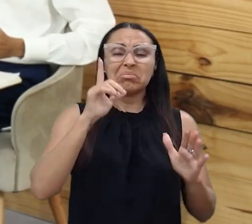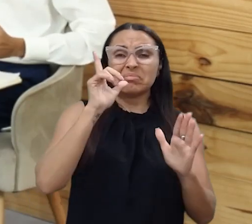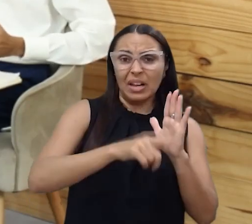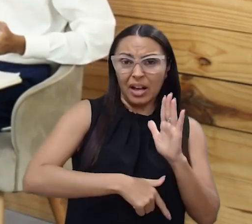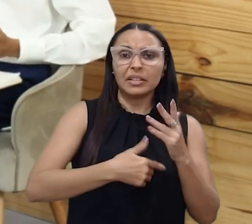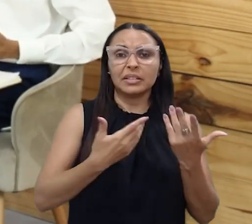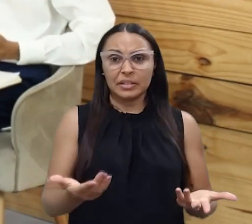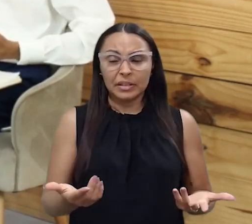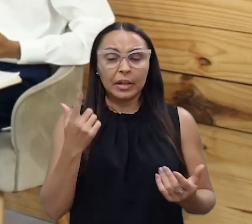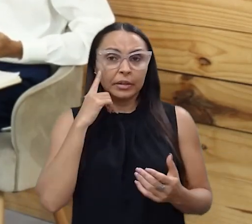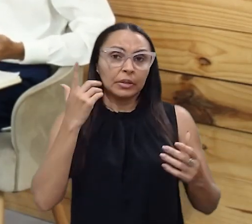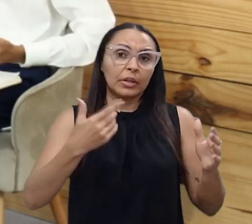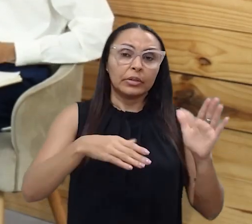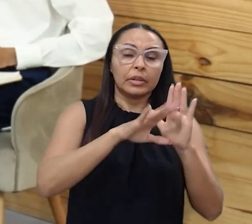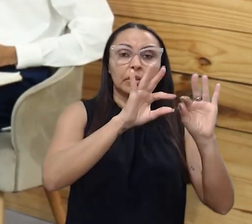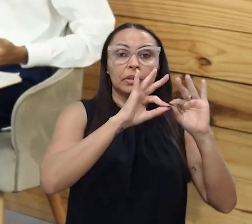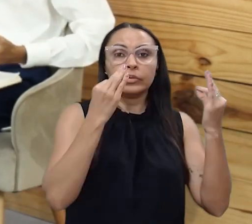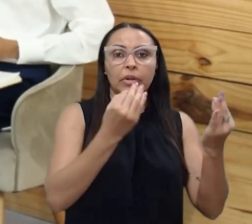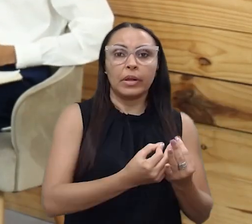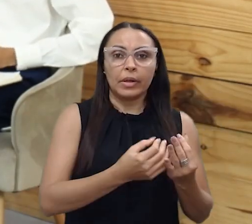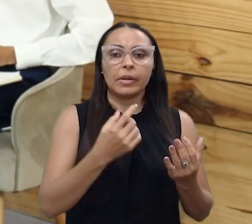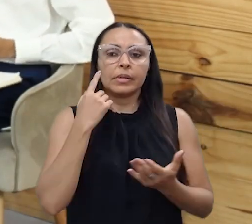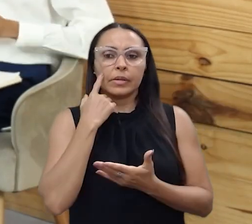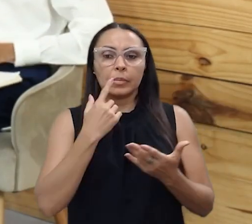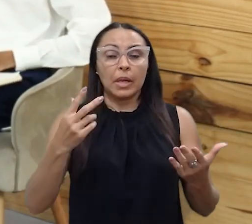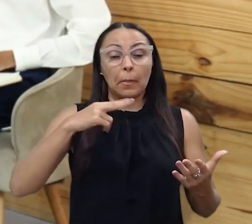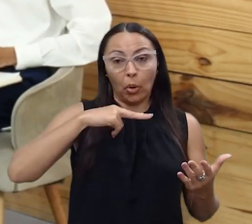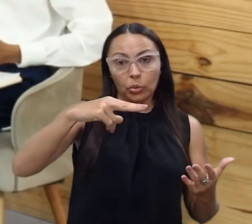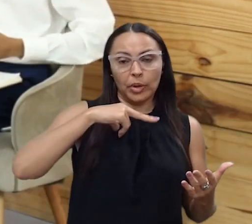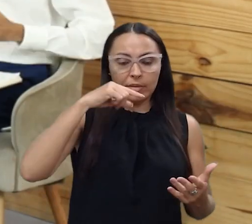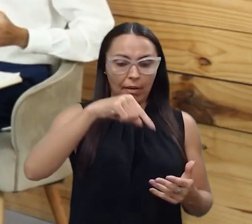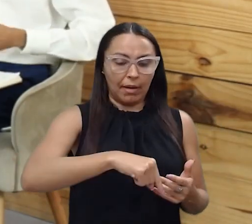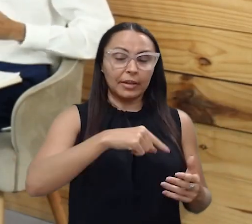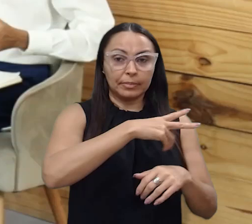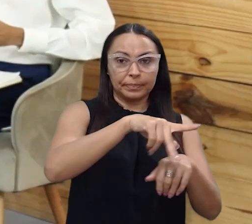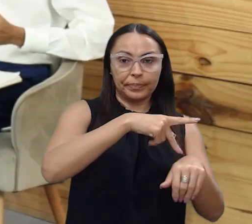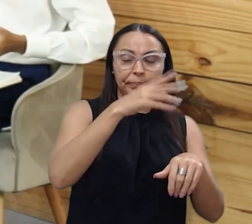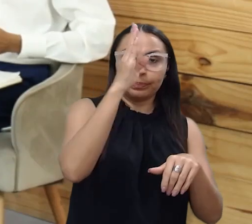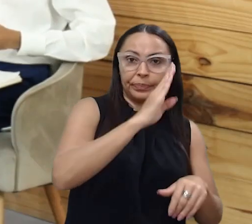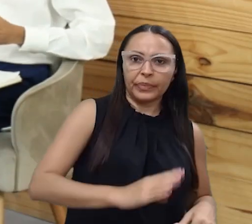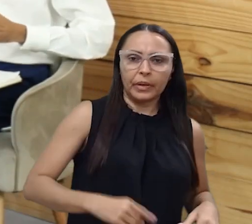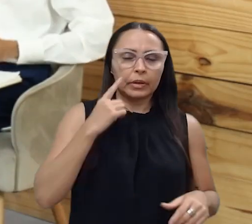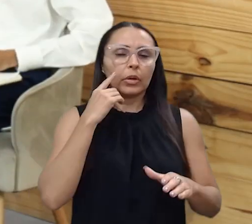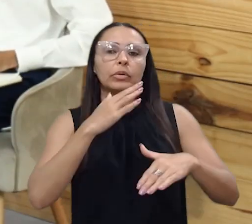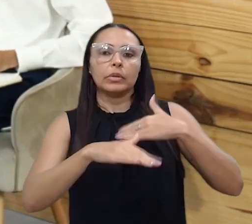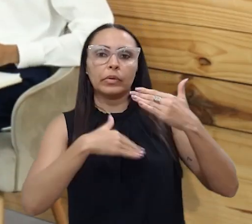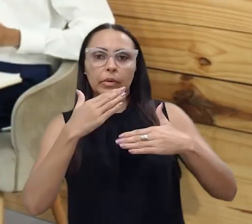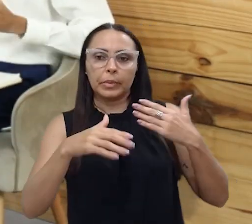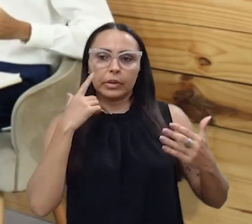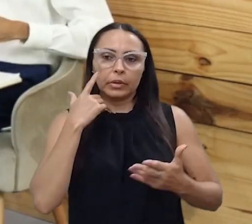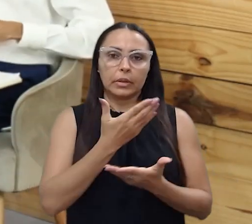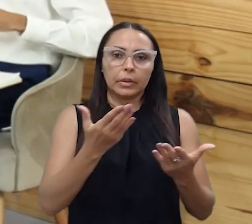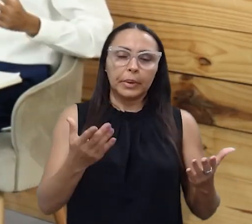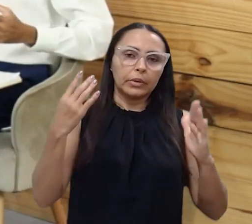chega com a chegada da família da corte portuguesa no Brasil. Até então a gente não tinha desenvolvimento, como você falou,